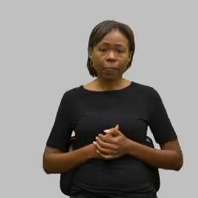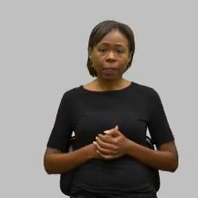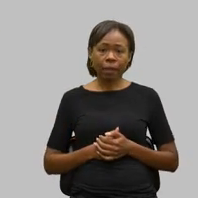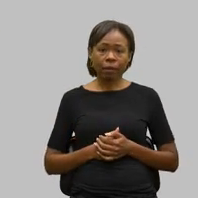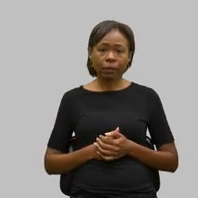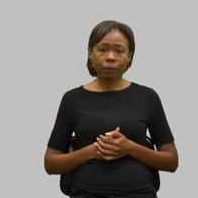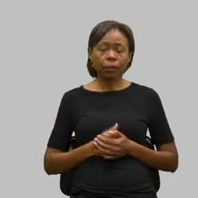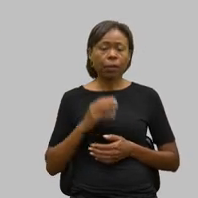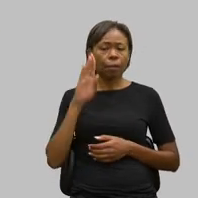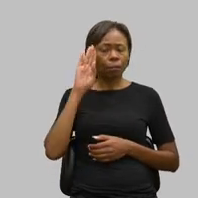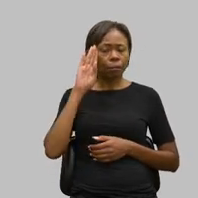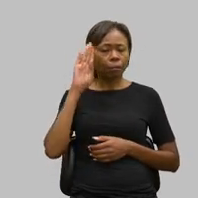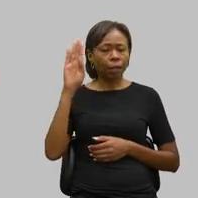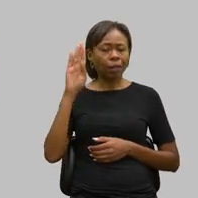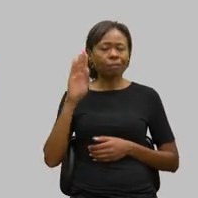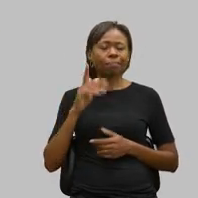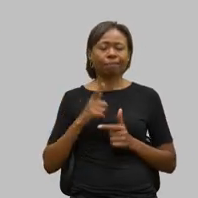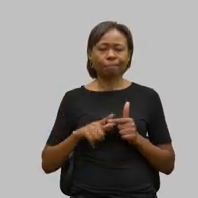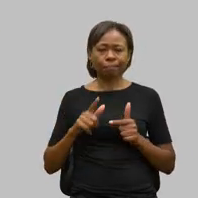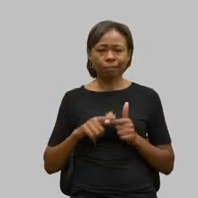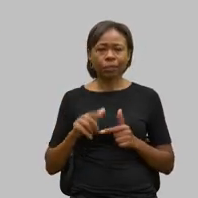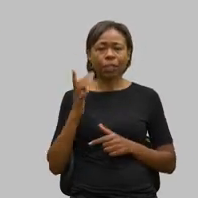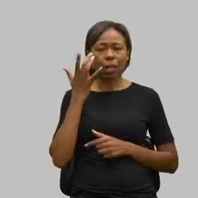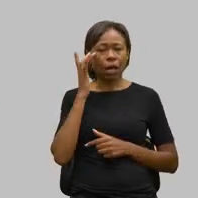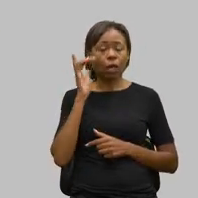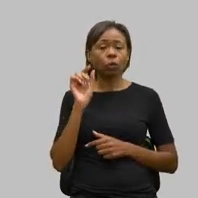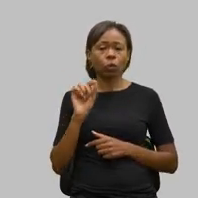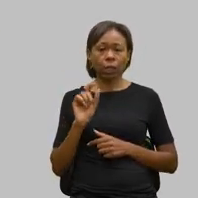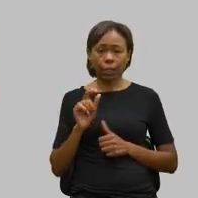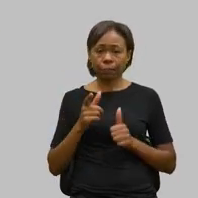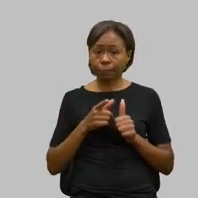problema principal que a gente acha? Primeiro,